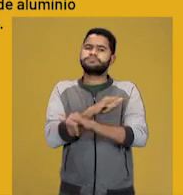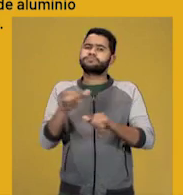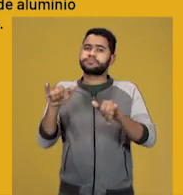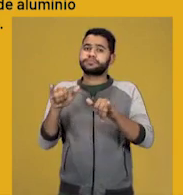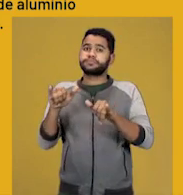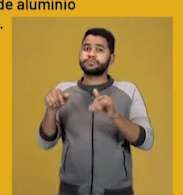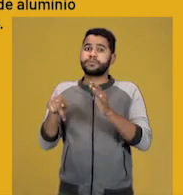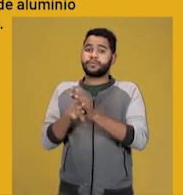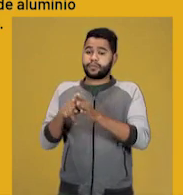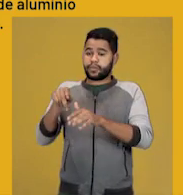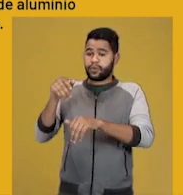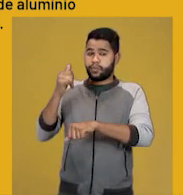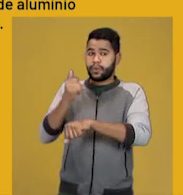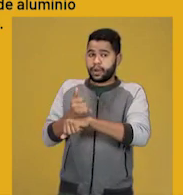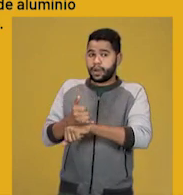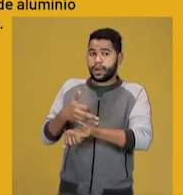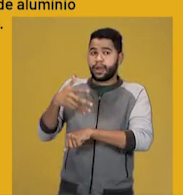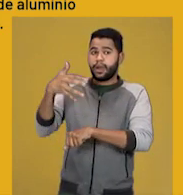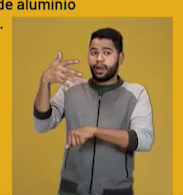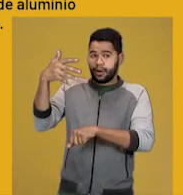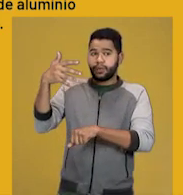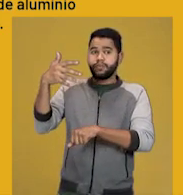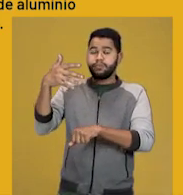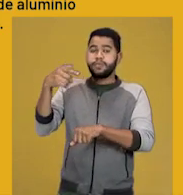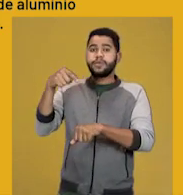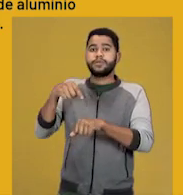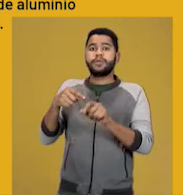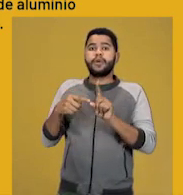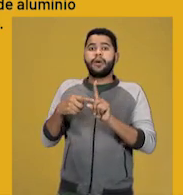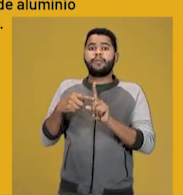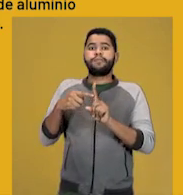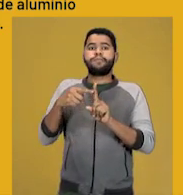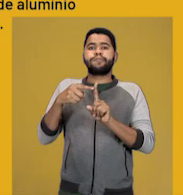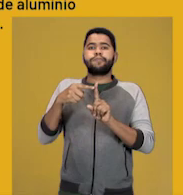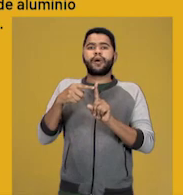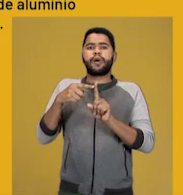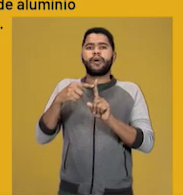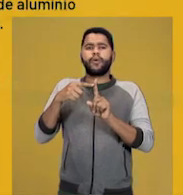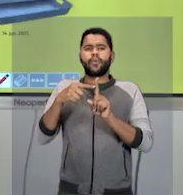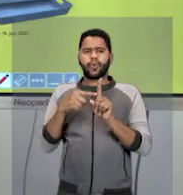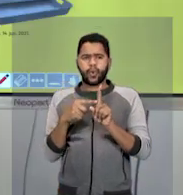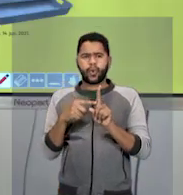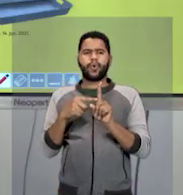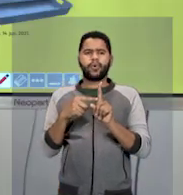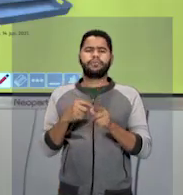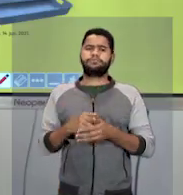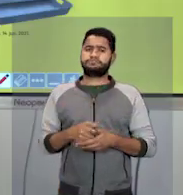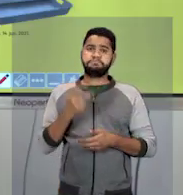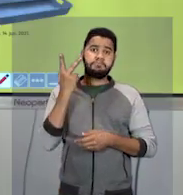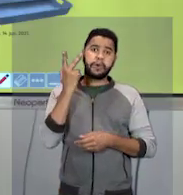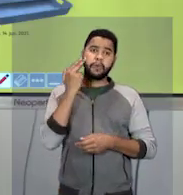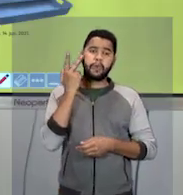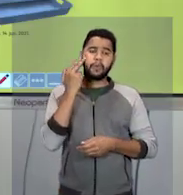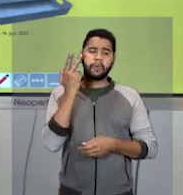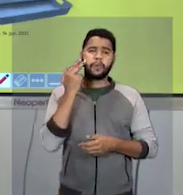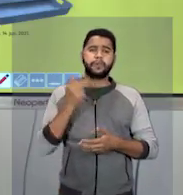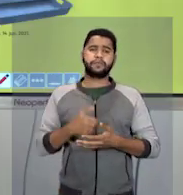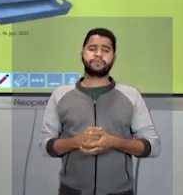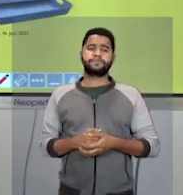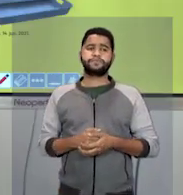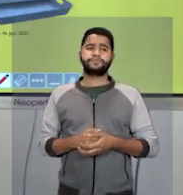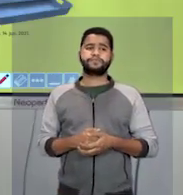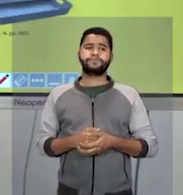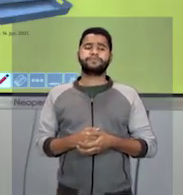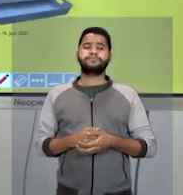que a bandeja de alumínio encontra-se em uma temperatura mais baixa. Isso é muito comum, viu, pessoal? Muito comum